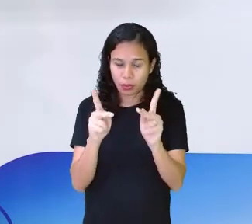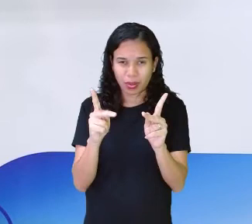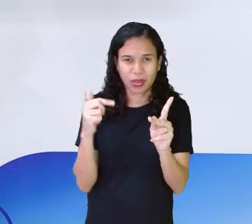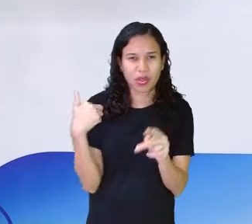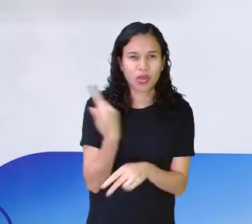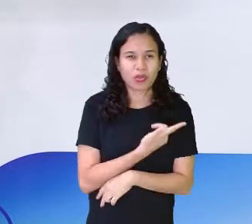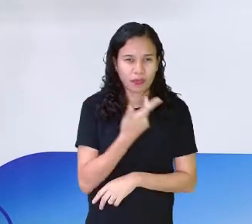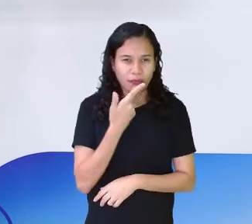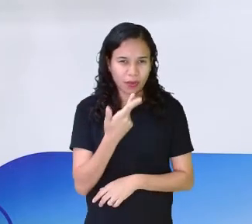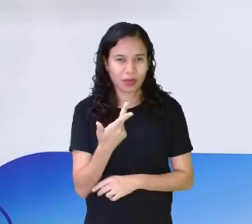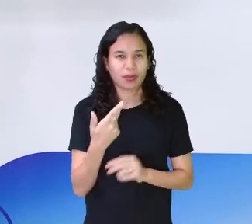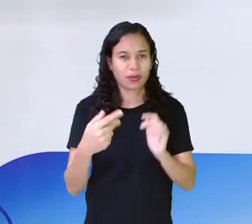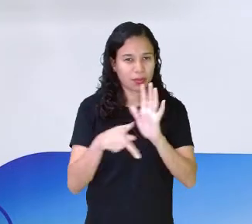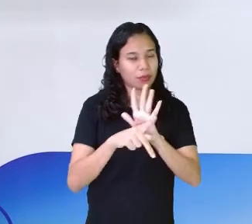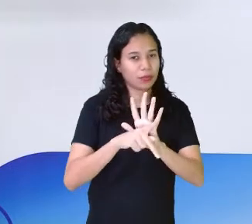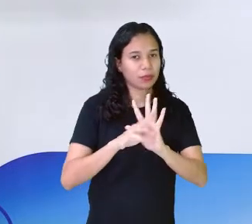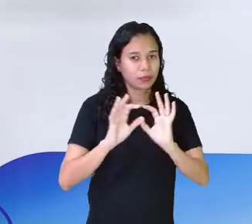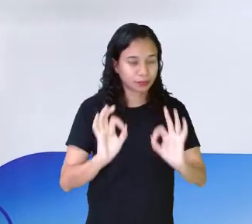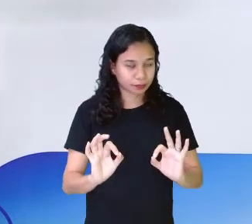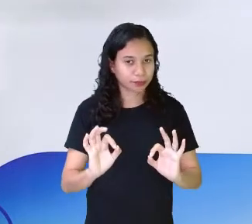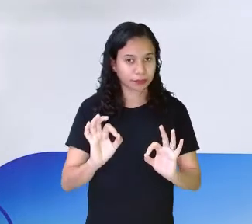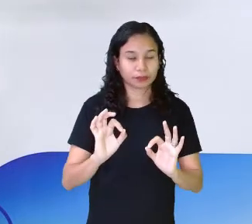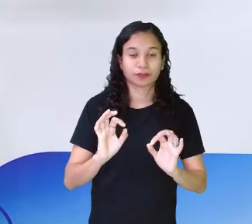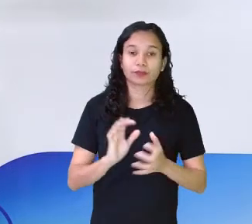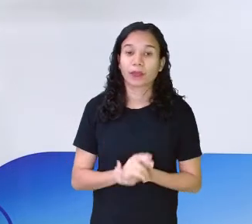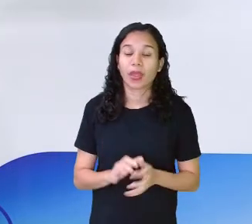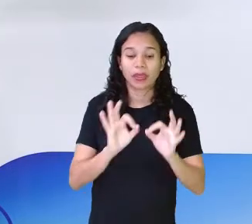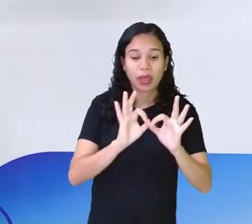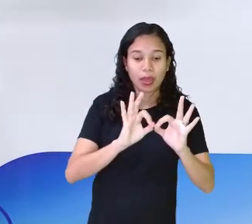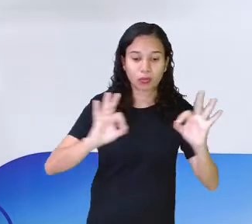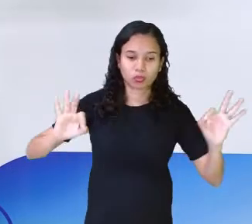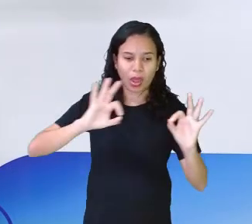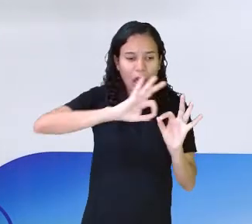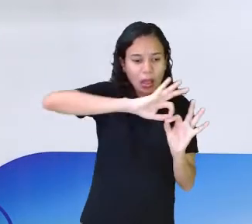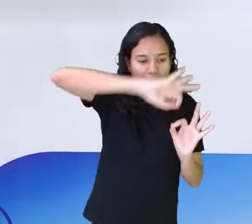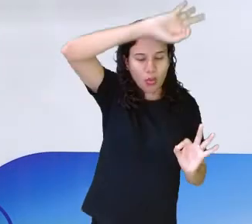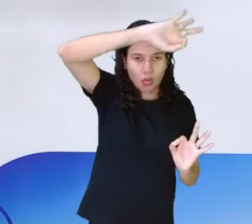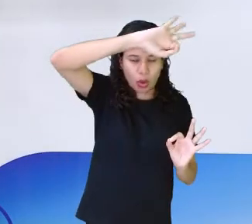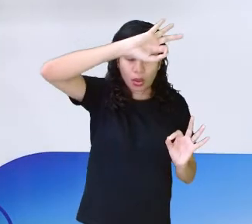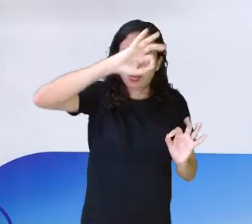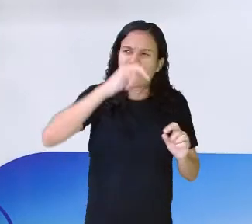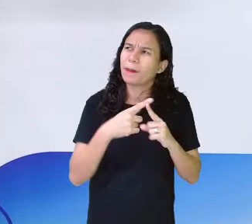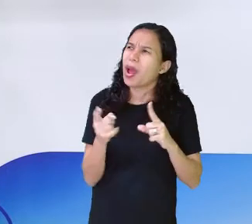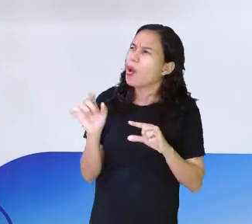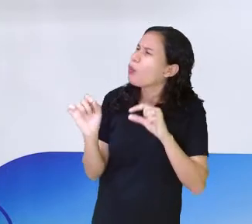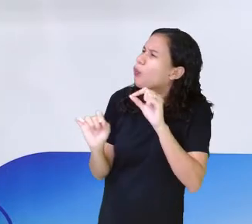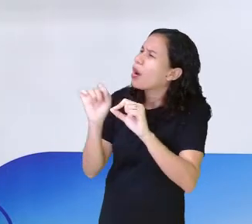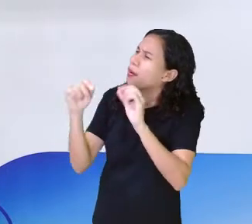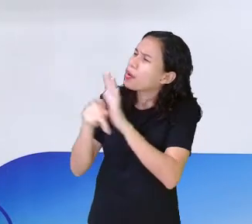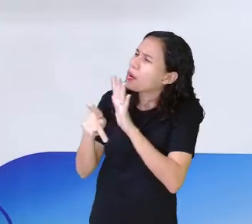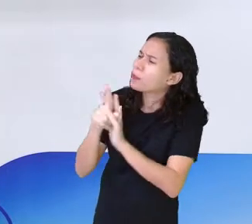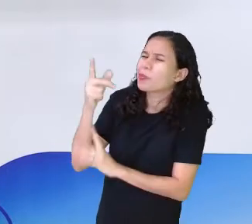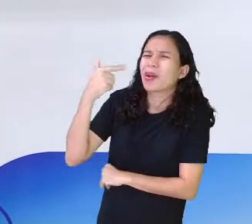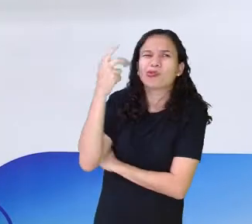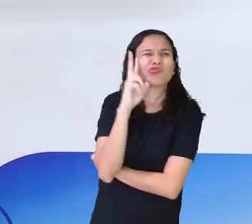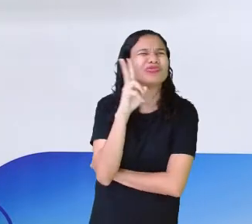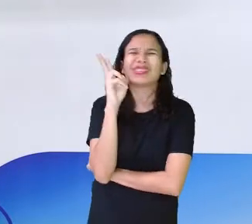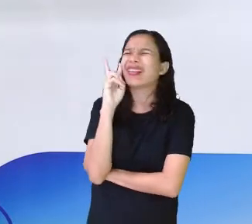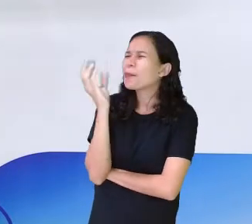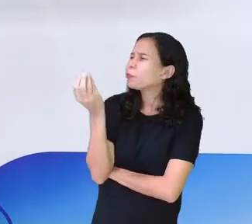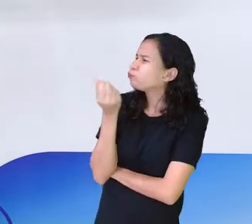gente chama de 2D, não é isso? Duas dimensões. Poxa, professora, quais são as figuras planas? Eu não estou